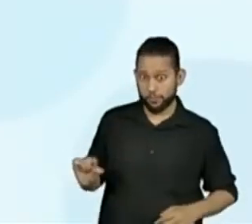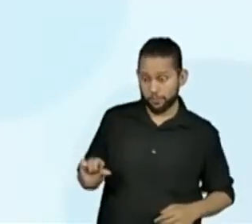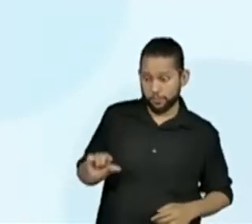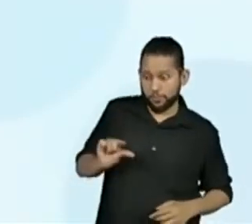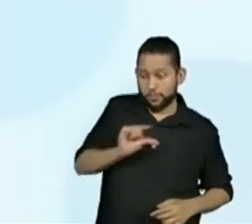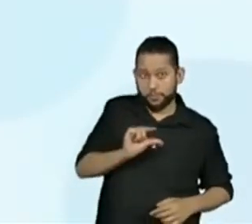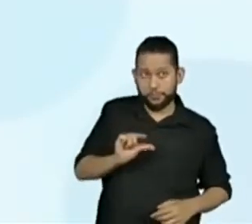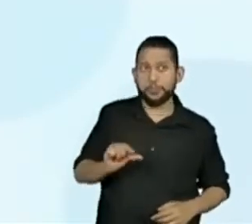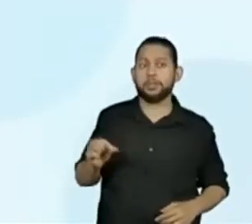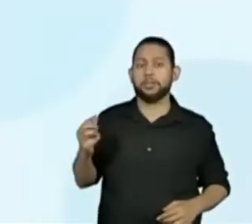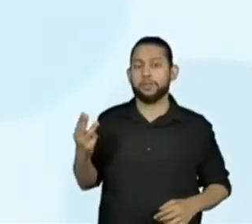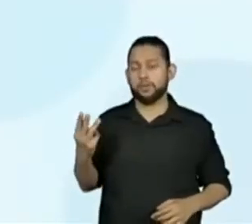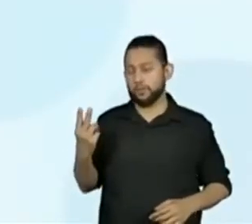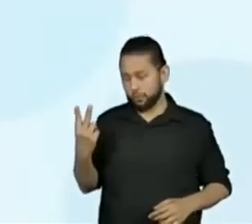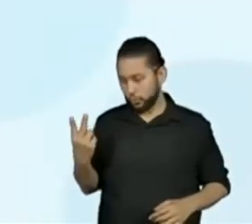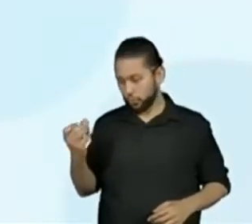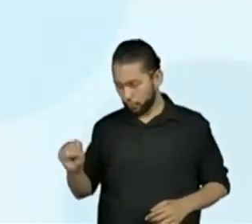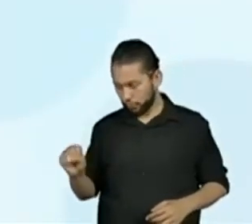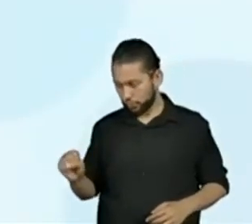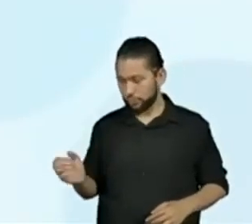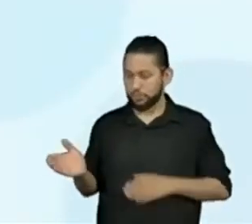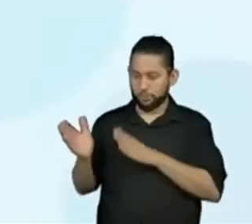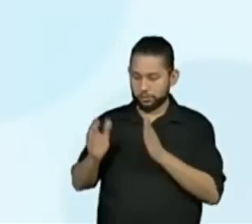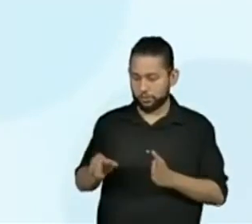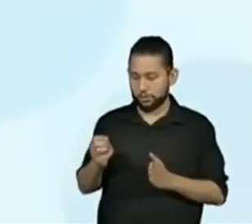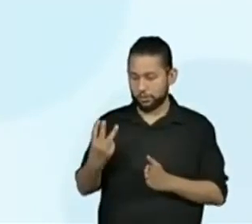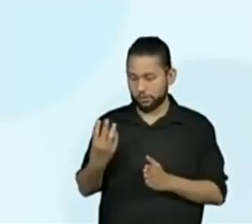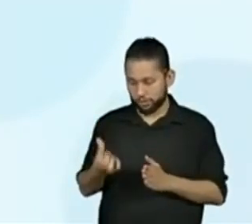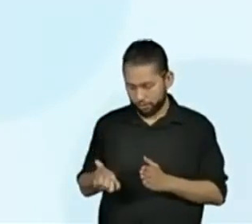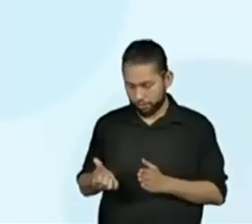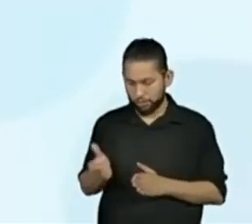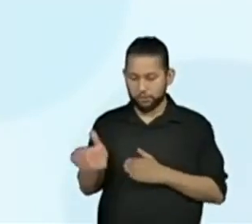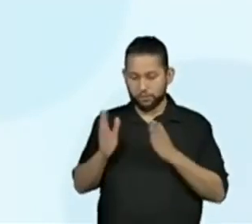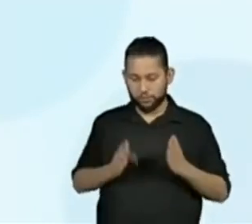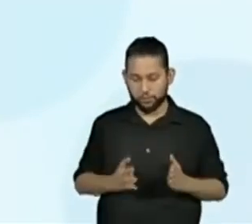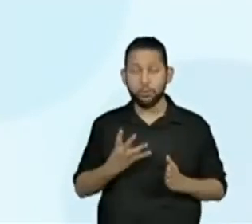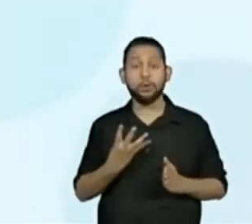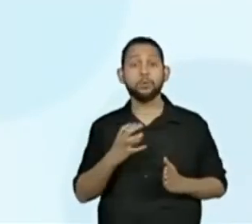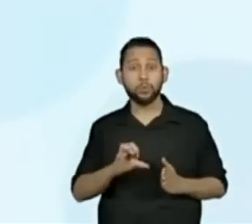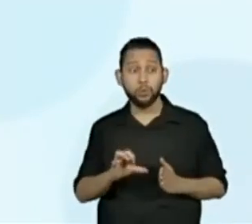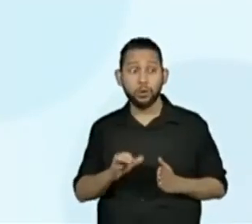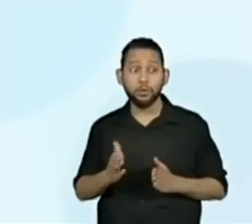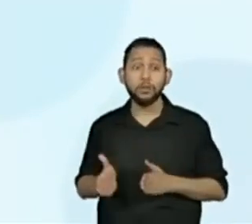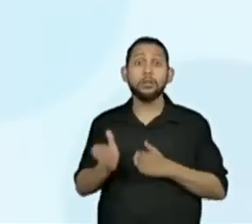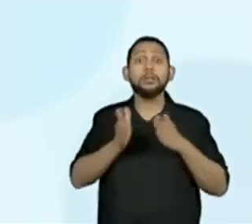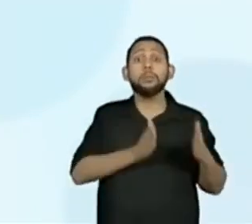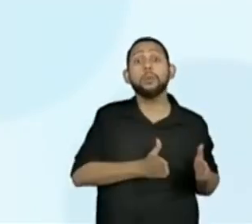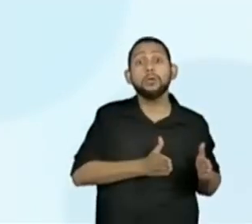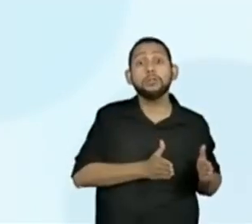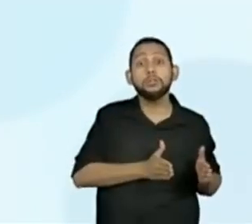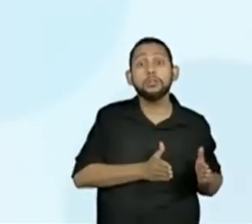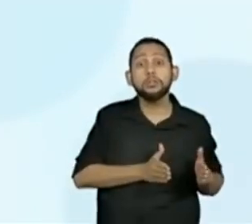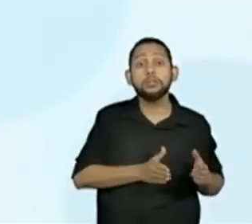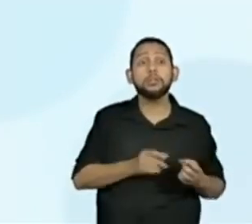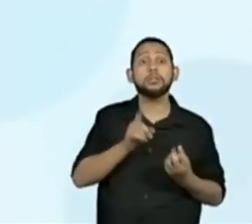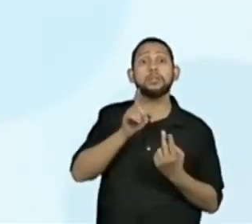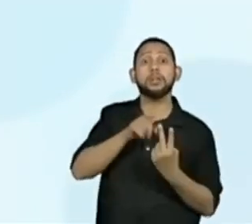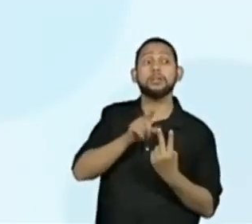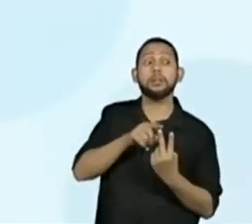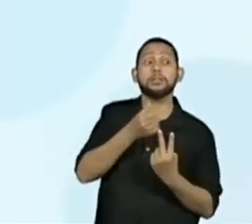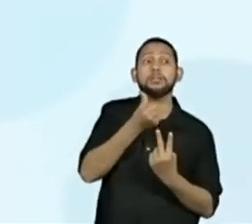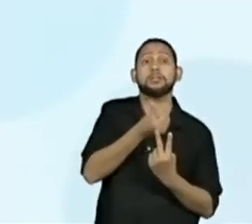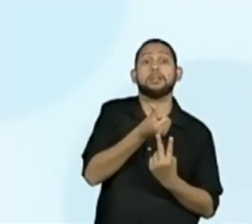Não tem nenhum com 5 dezenas. O que que eu faço? Vou para a próxima. Depois do 5, eu tenho o 6. Tem algum